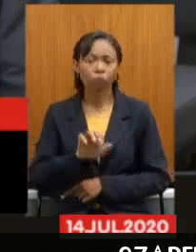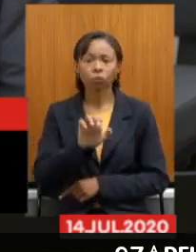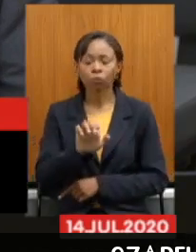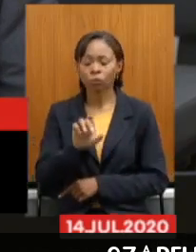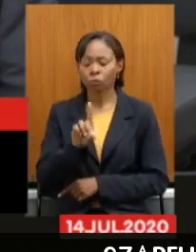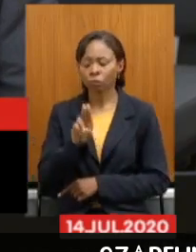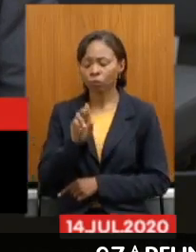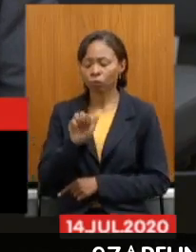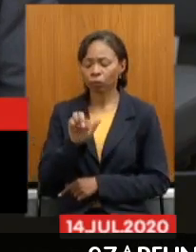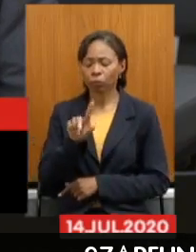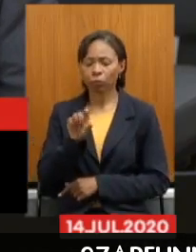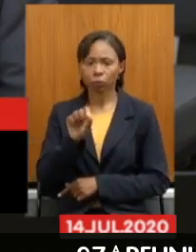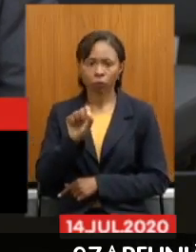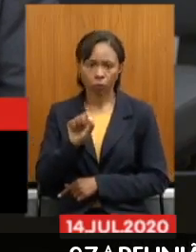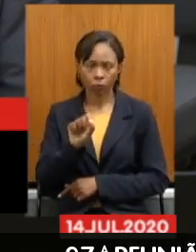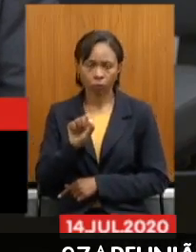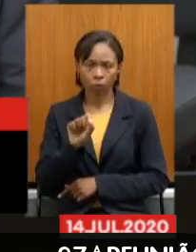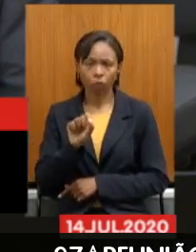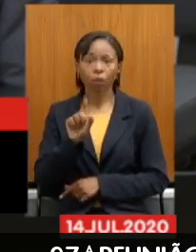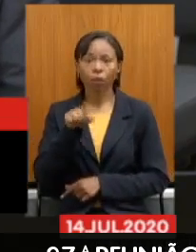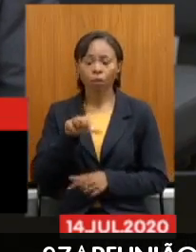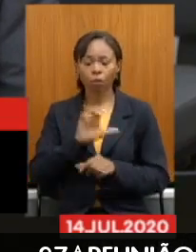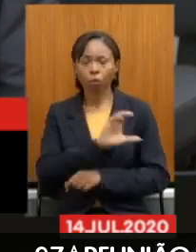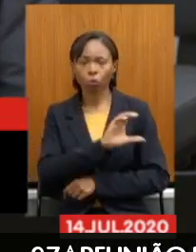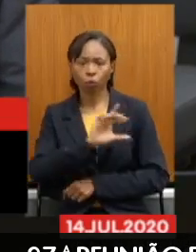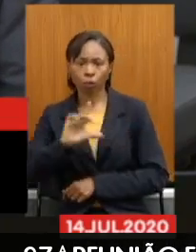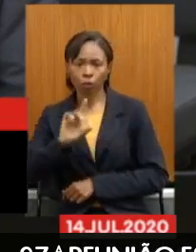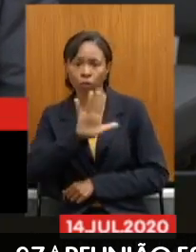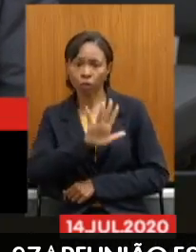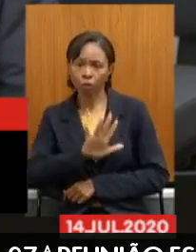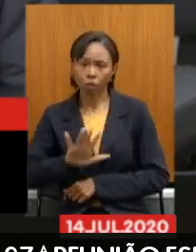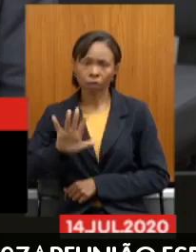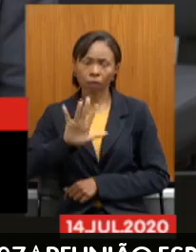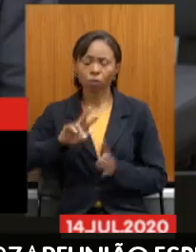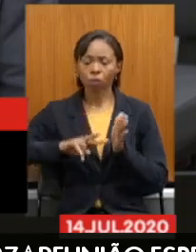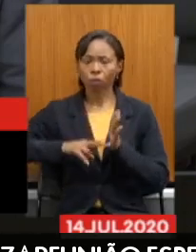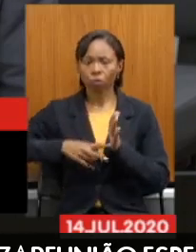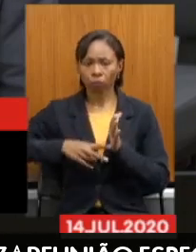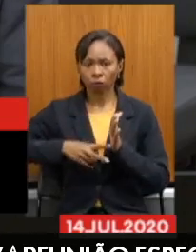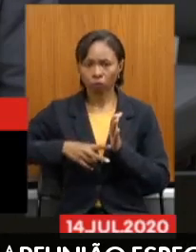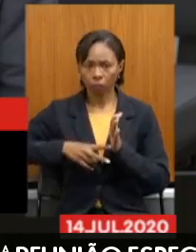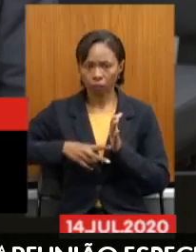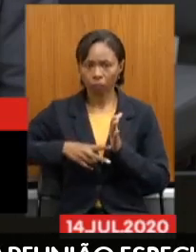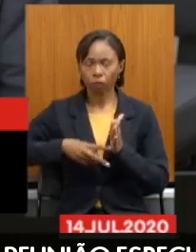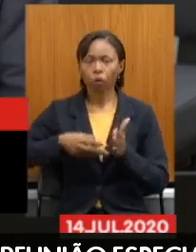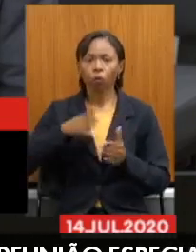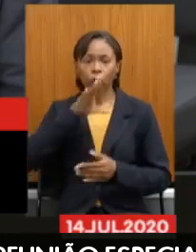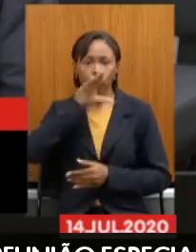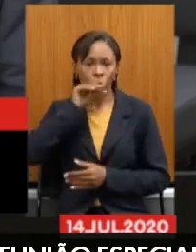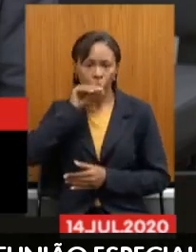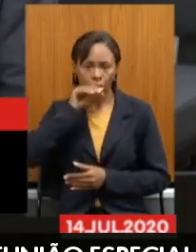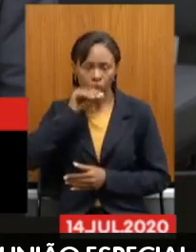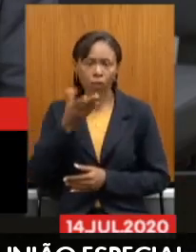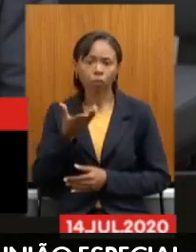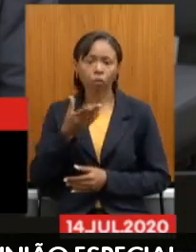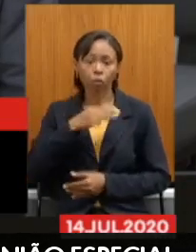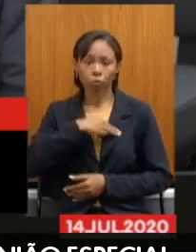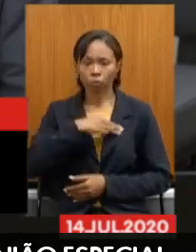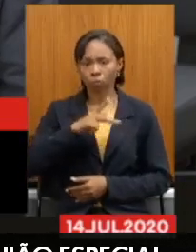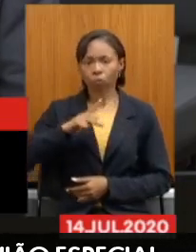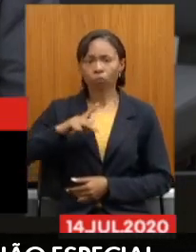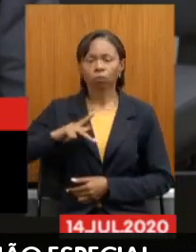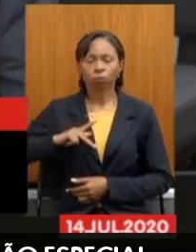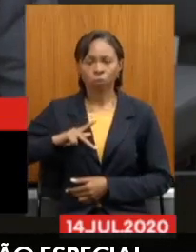Castro Amorim, coordenador-geral do Sindicato dos Servidores do Ministério